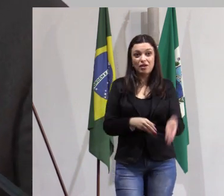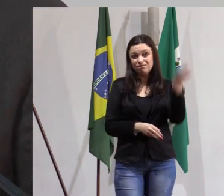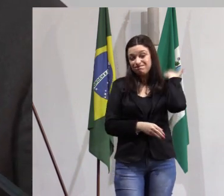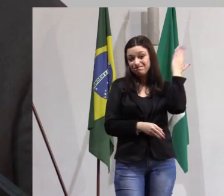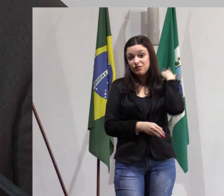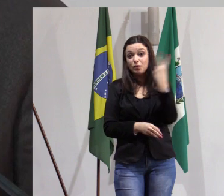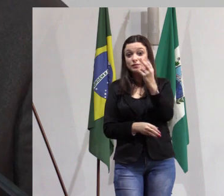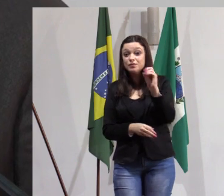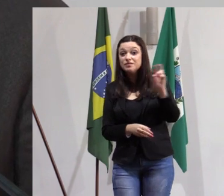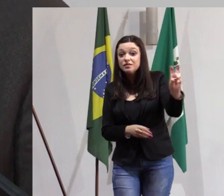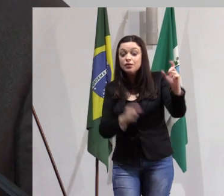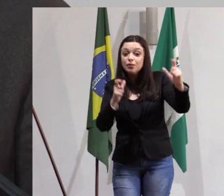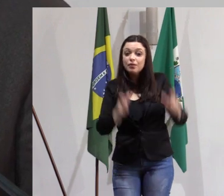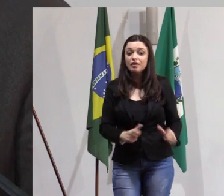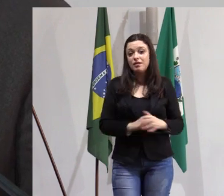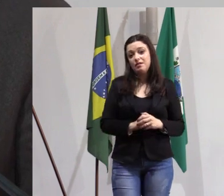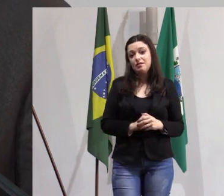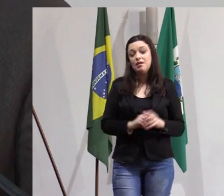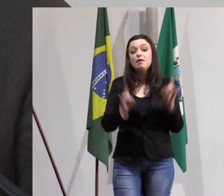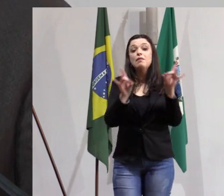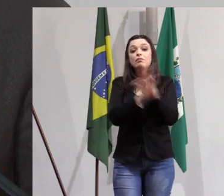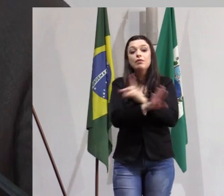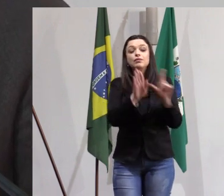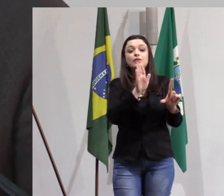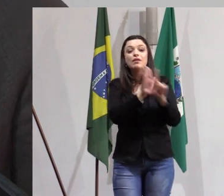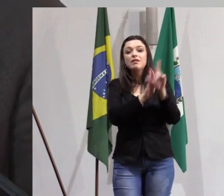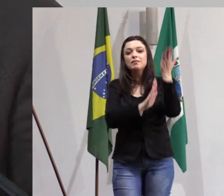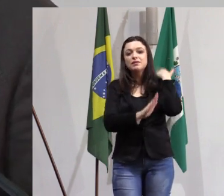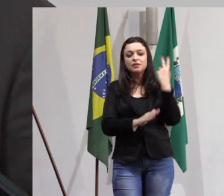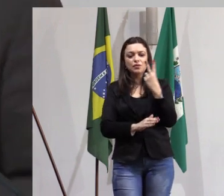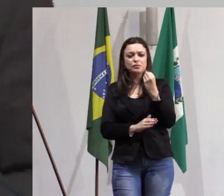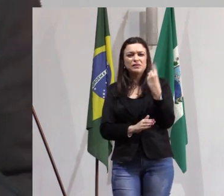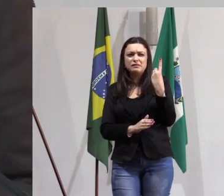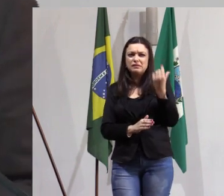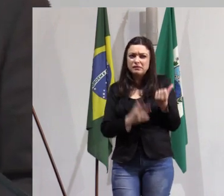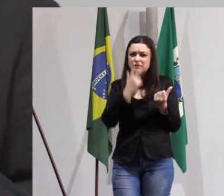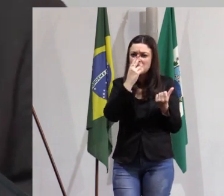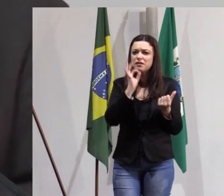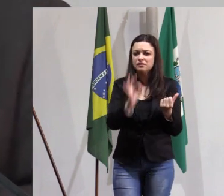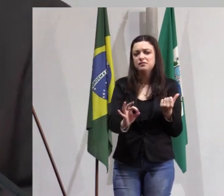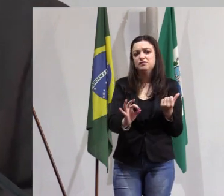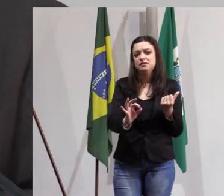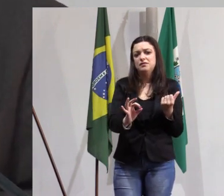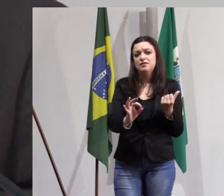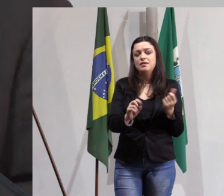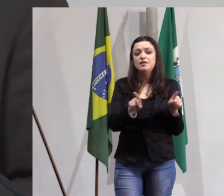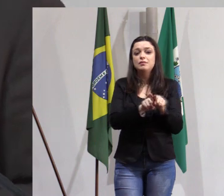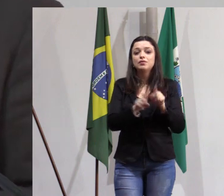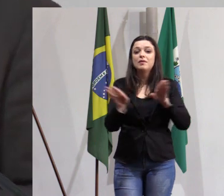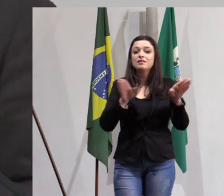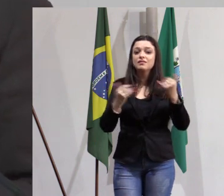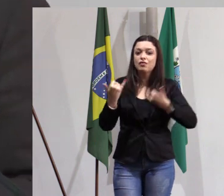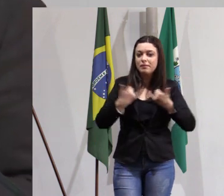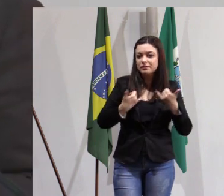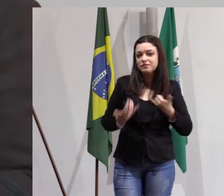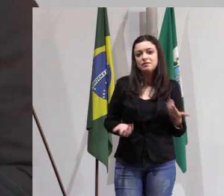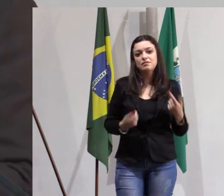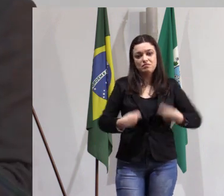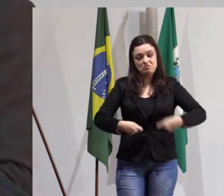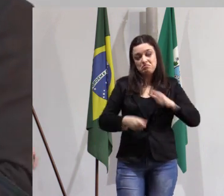lei anterior, se não me engano, de 2016, que já prevê. Tem a lei do acesso à informação, que prevê